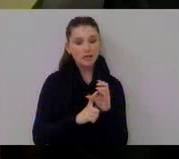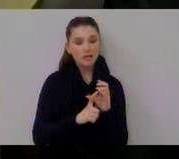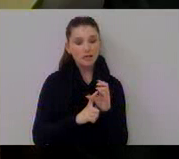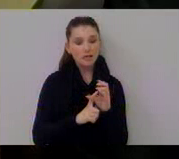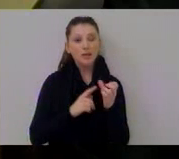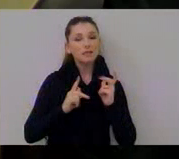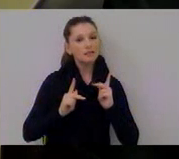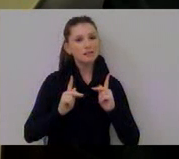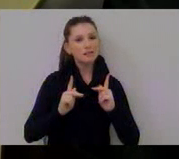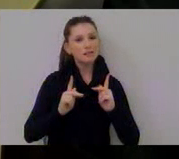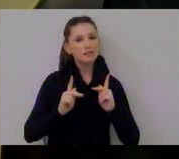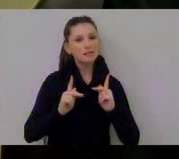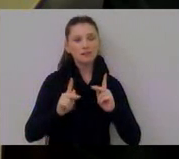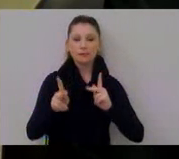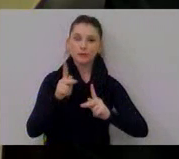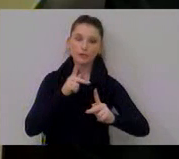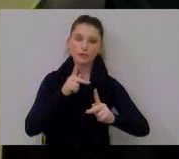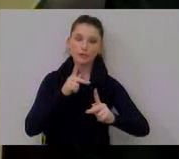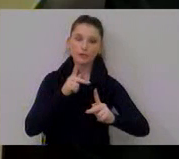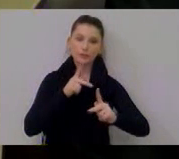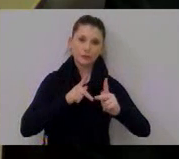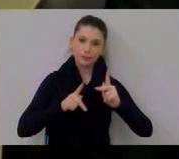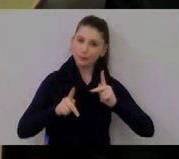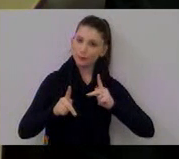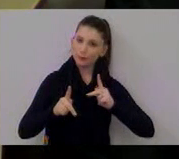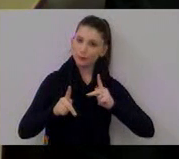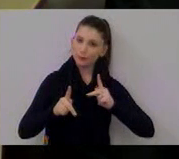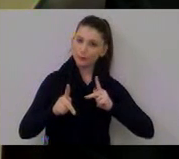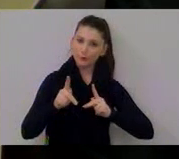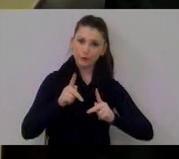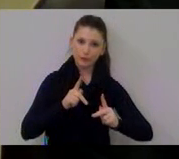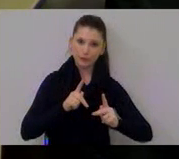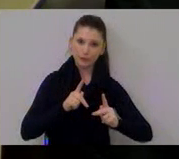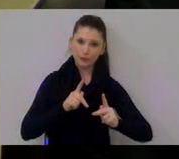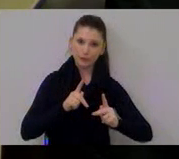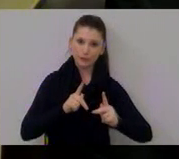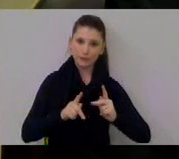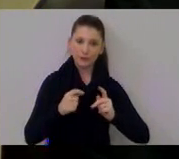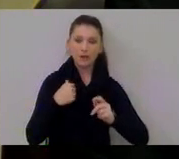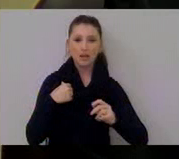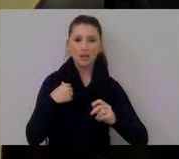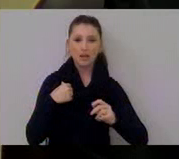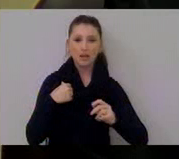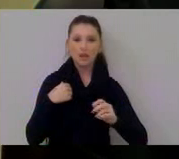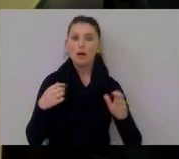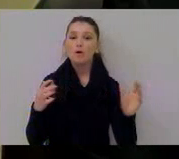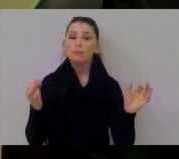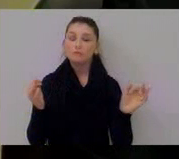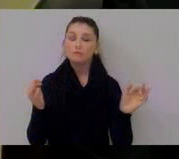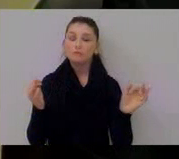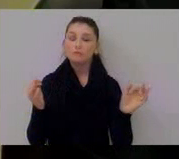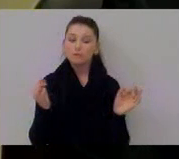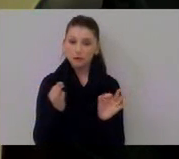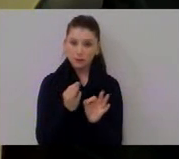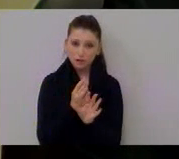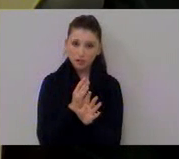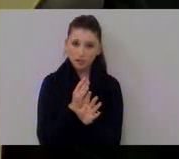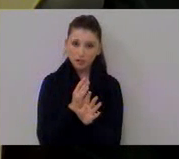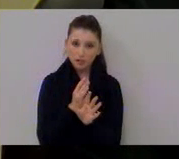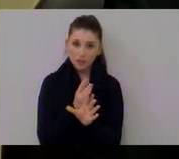Encerro desejando que eu tenha vindo trazer bem mais que